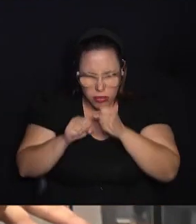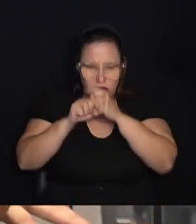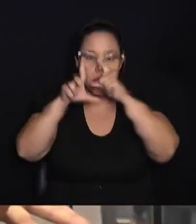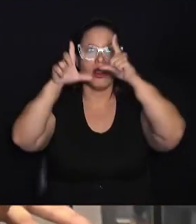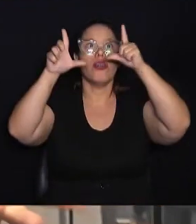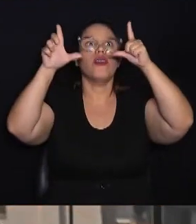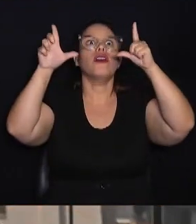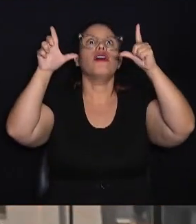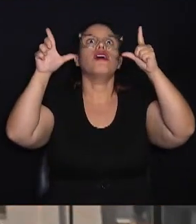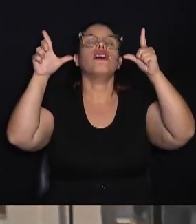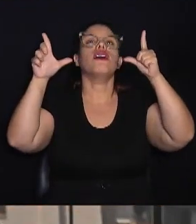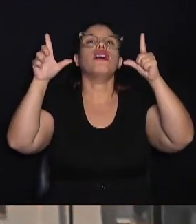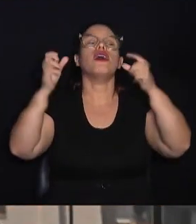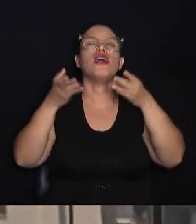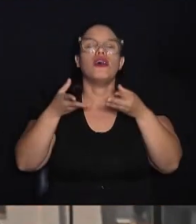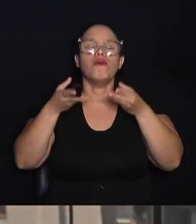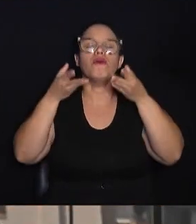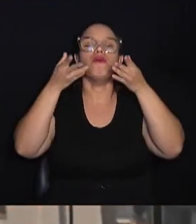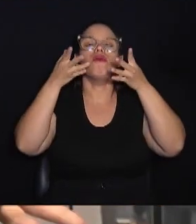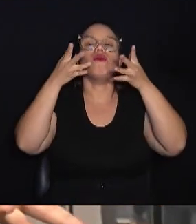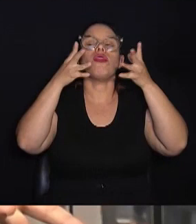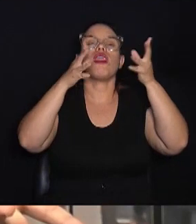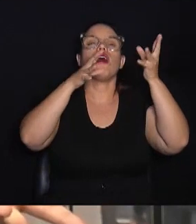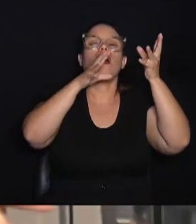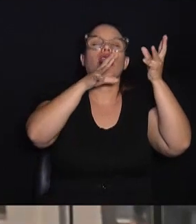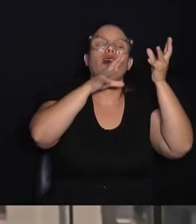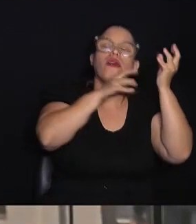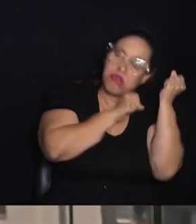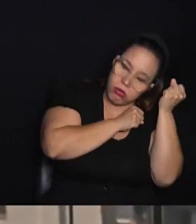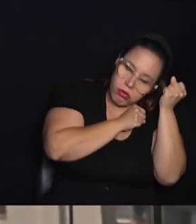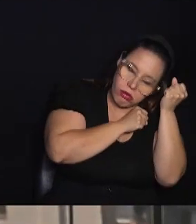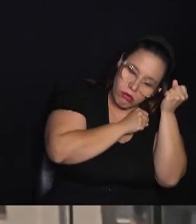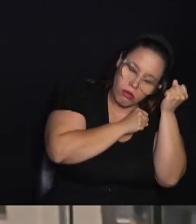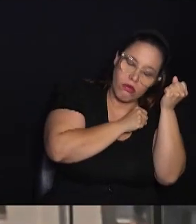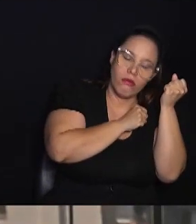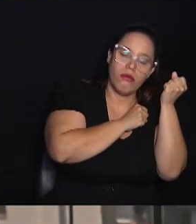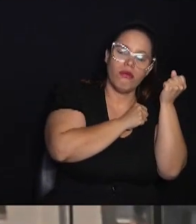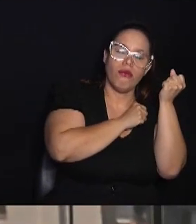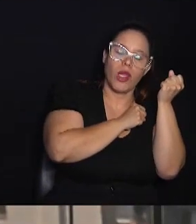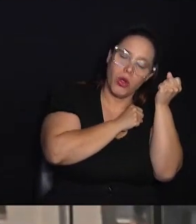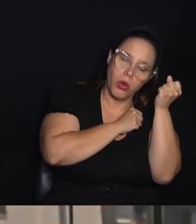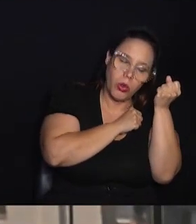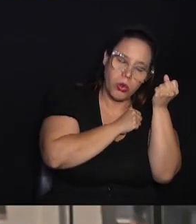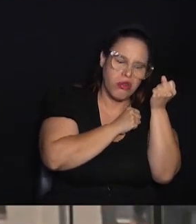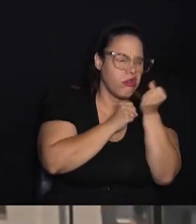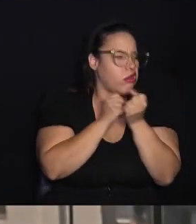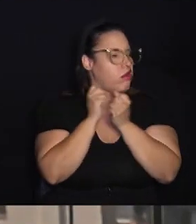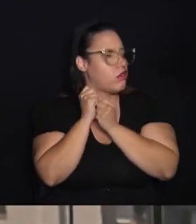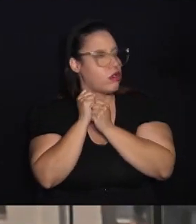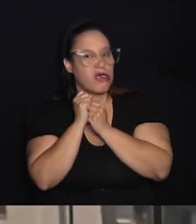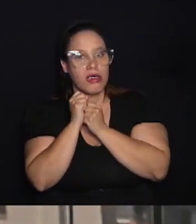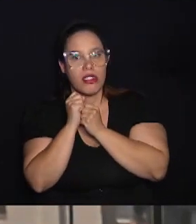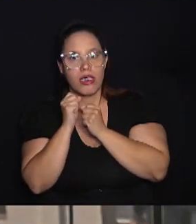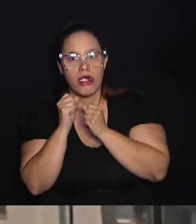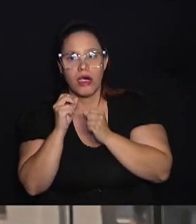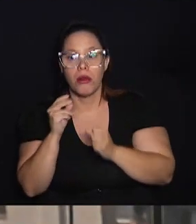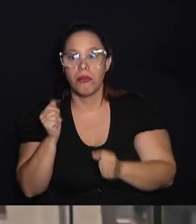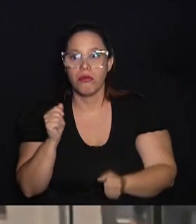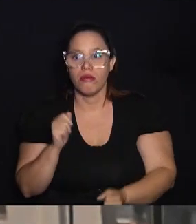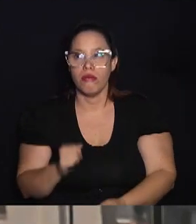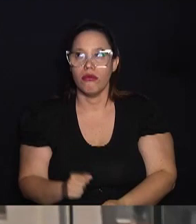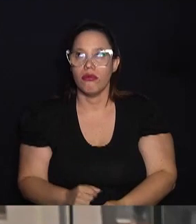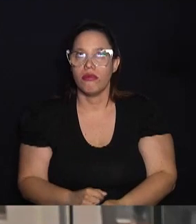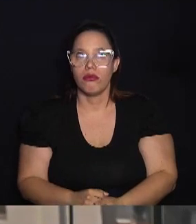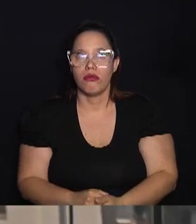respirando a gente dorme respirando né e é algo que a gente nem se dá conta mas é só fazer assim ó para de respirar